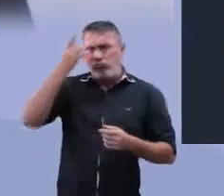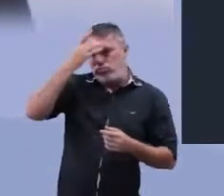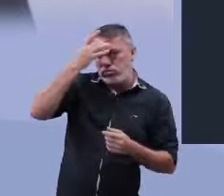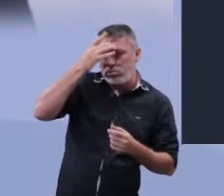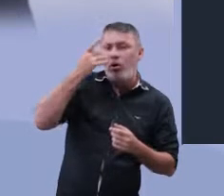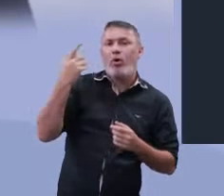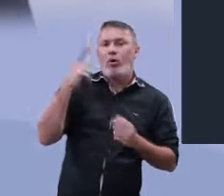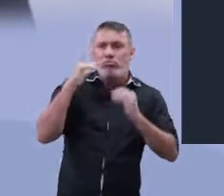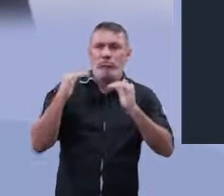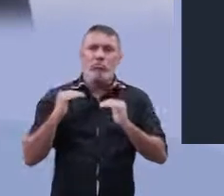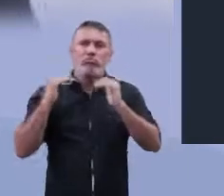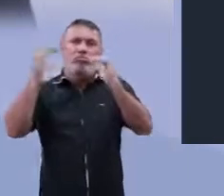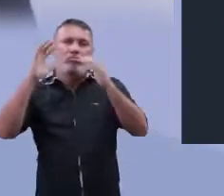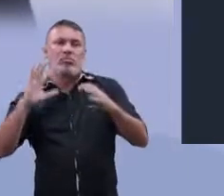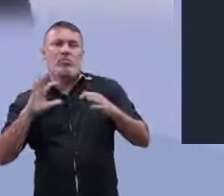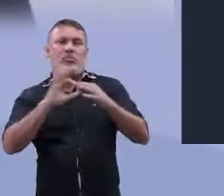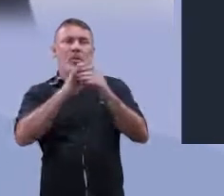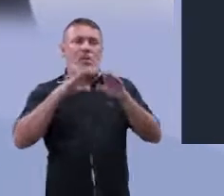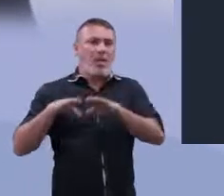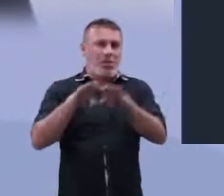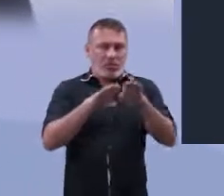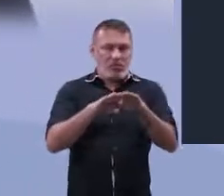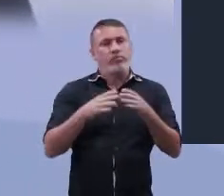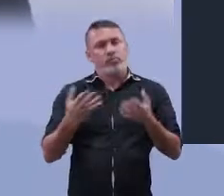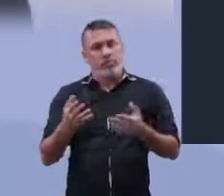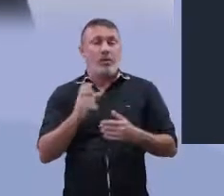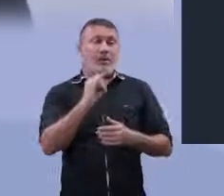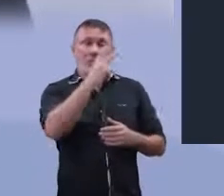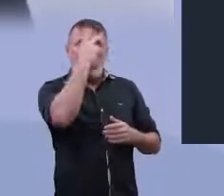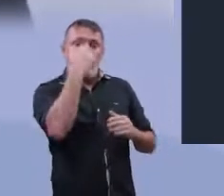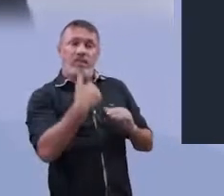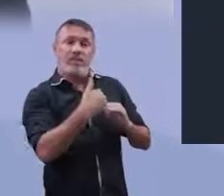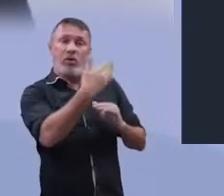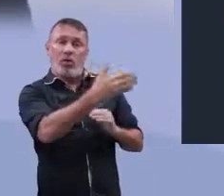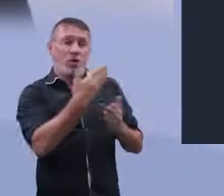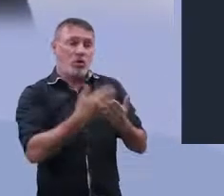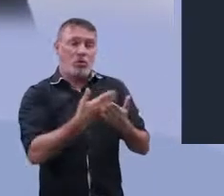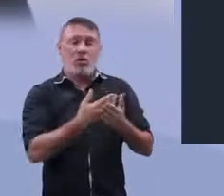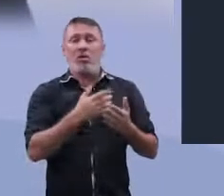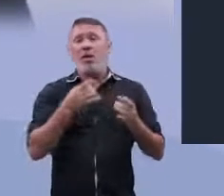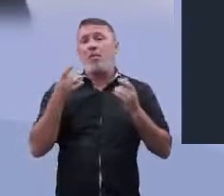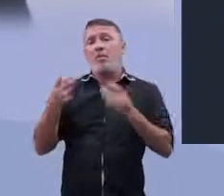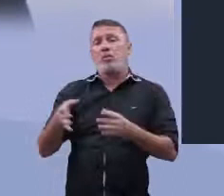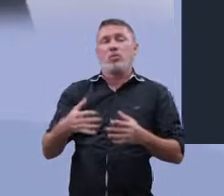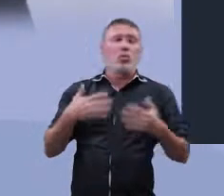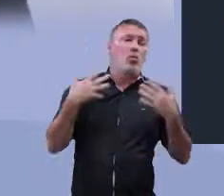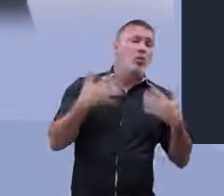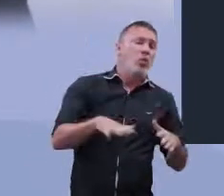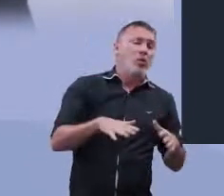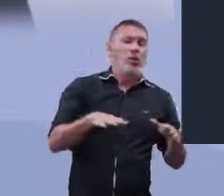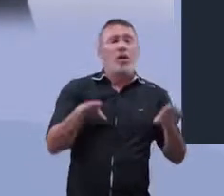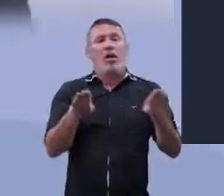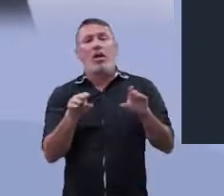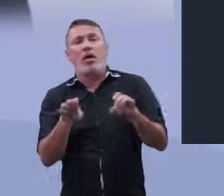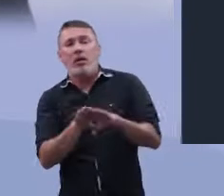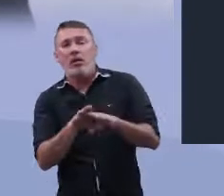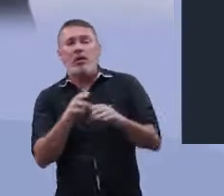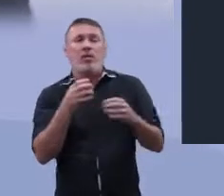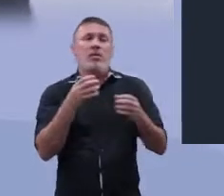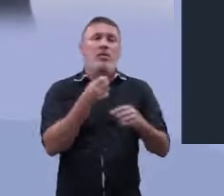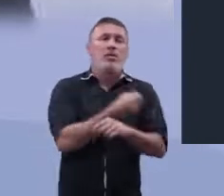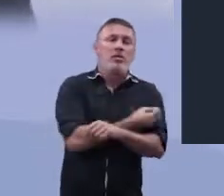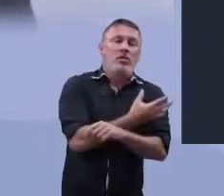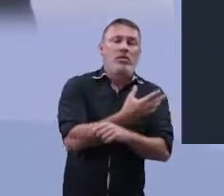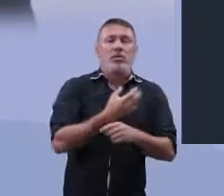que se aproxima da norma padrão. Ao contrário de pessoas que tiveram que deixar a escola, por exemplo, quando terminaram o